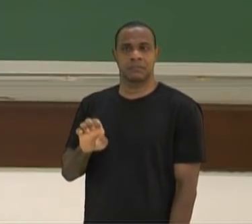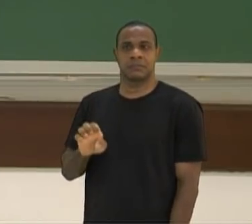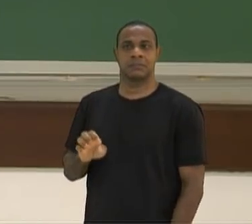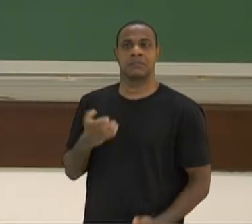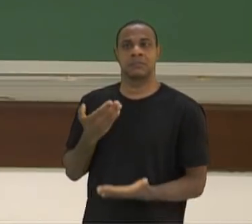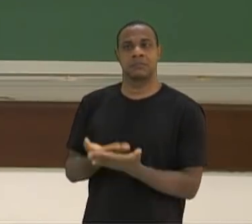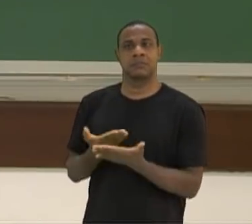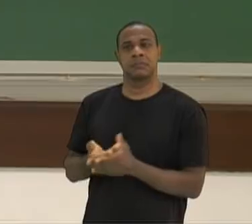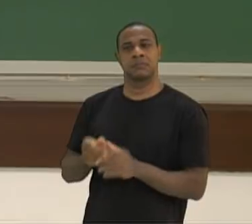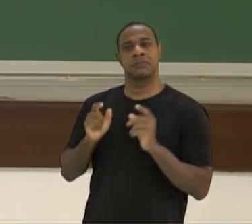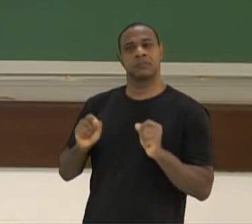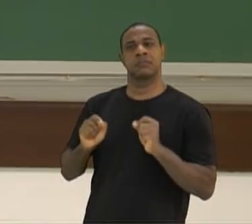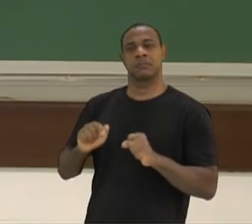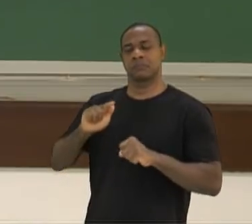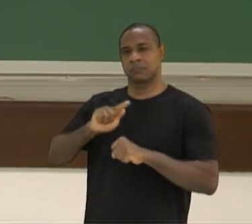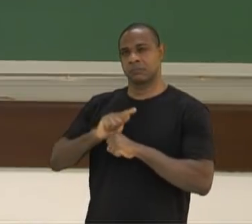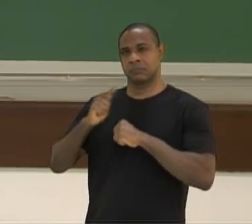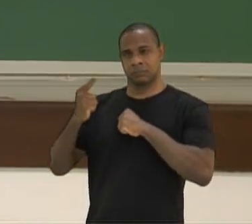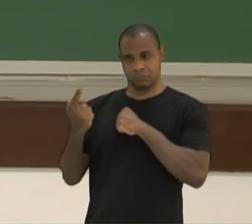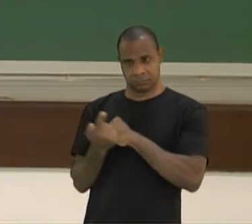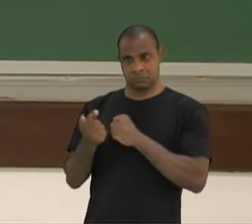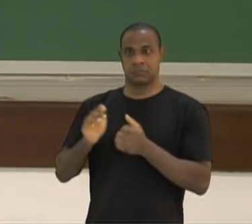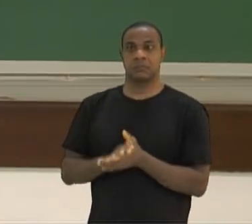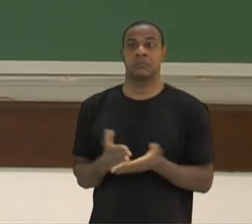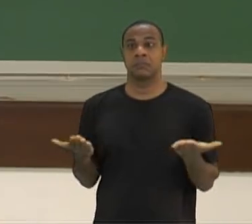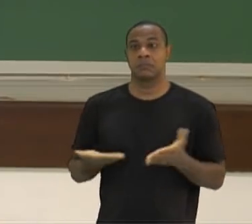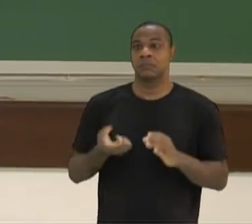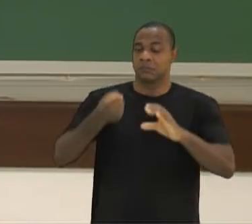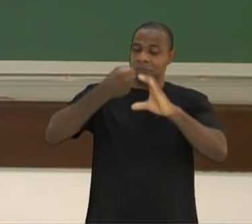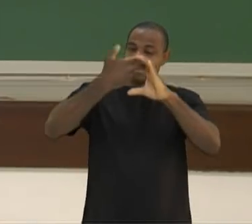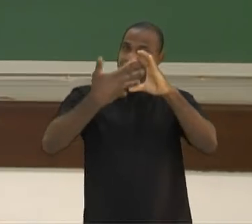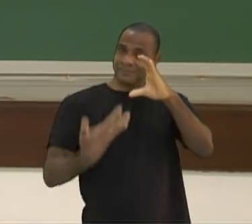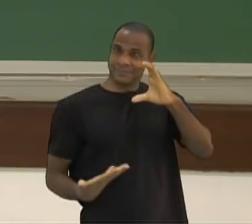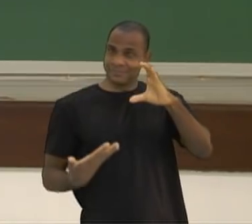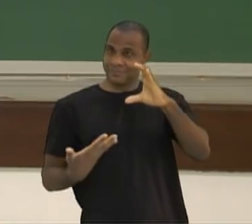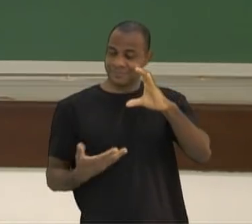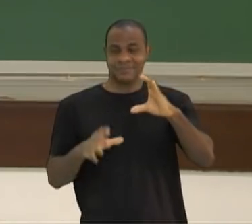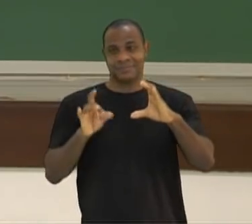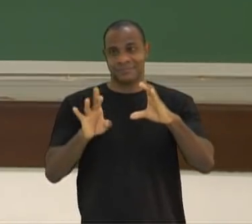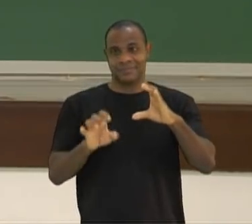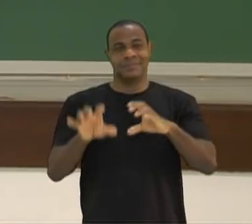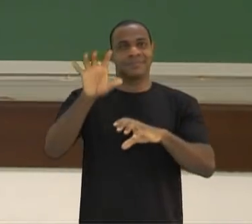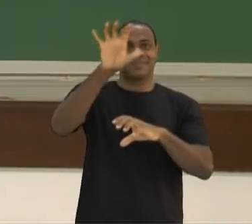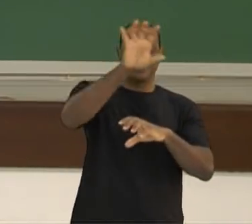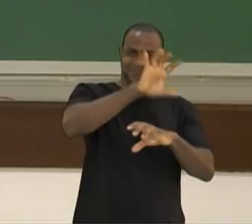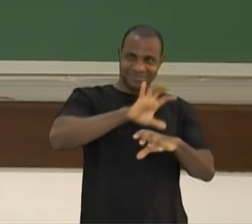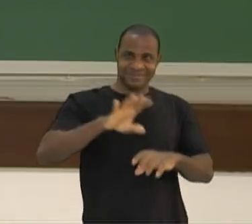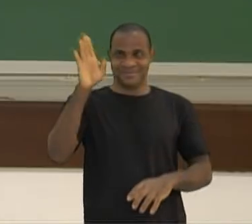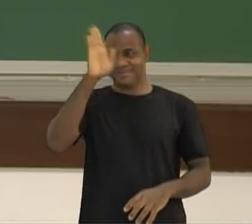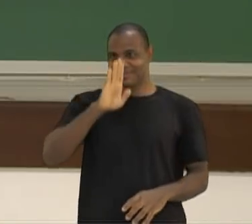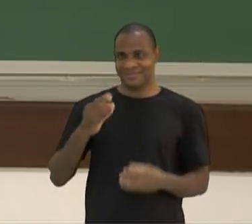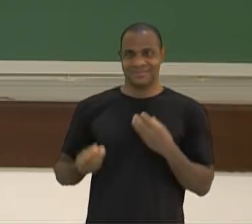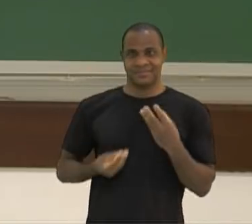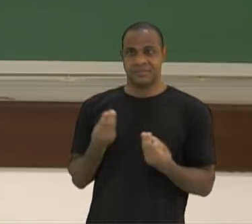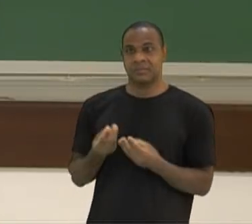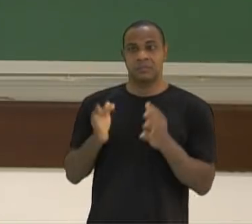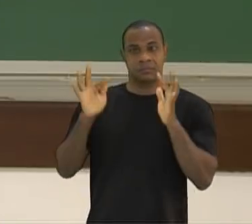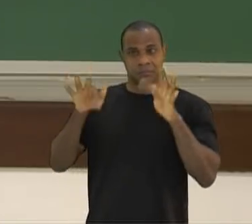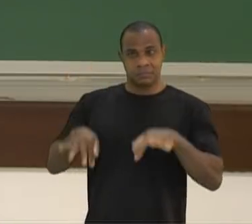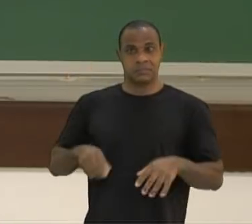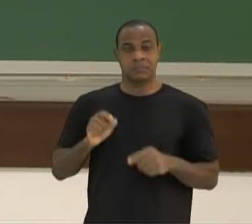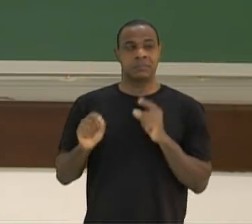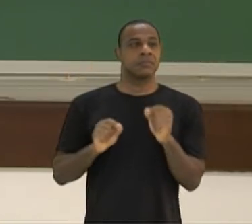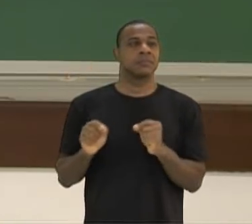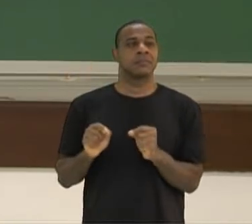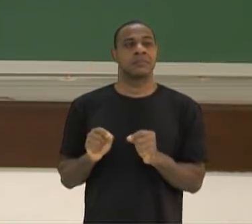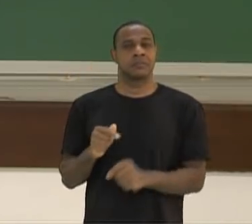aí desenvolvendo aquela ideia de trabalhar características de cada região do Brasil e ao final do nosso período aqui do 7º ano, vocês